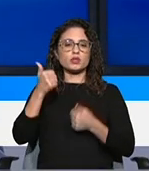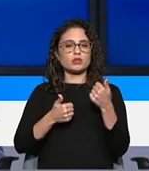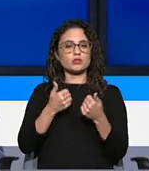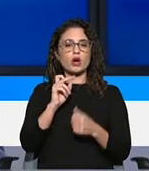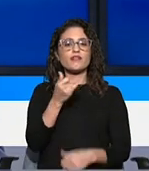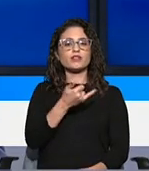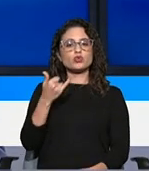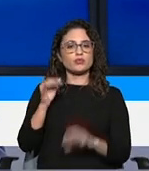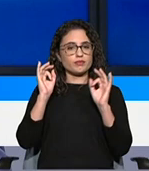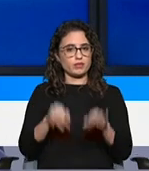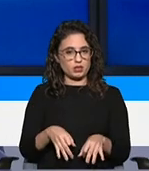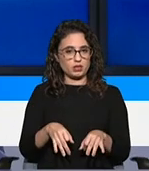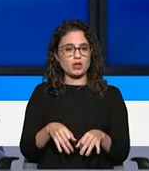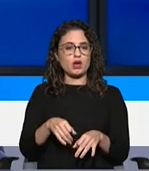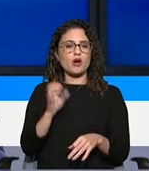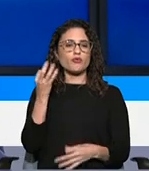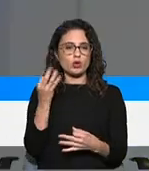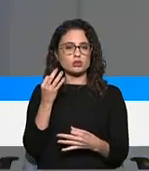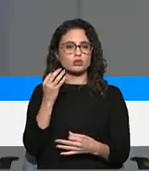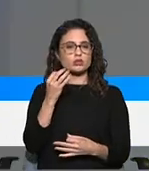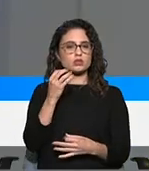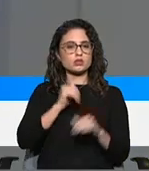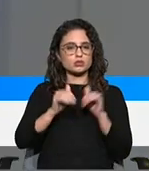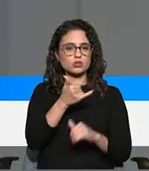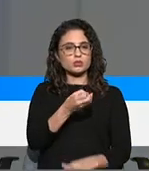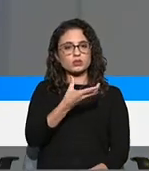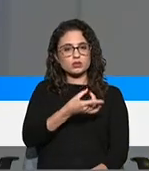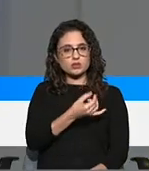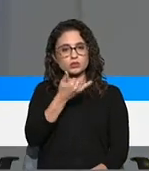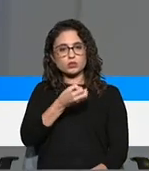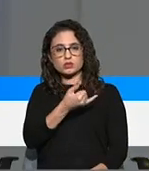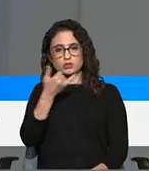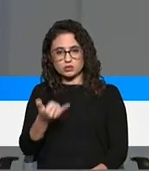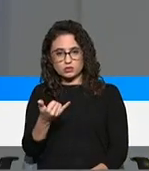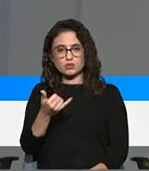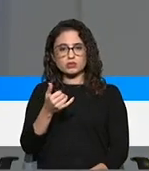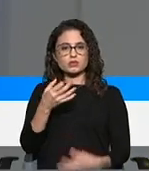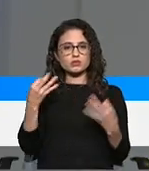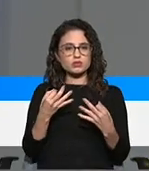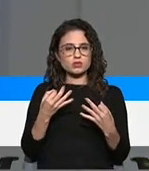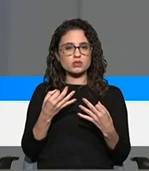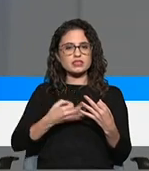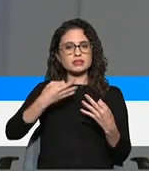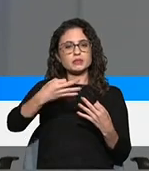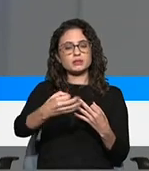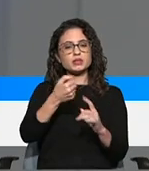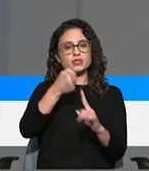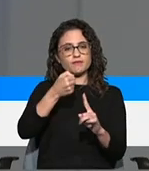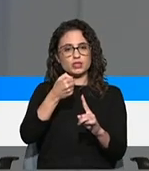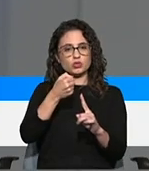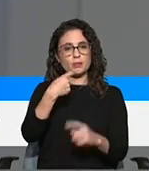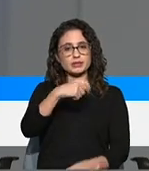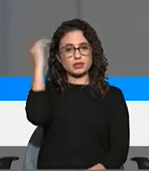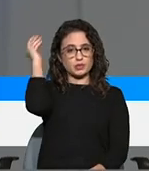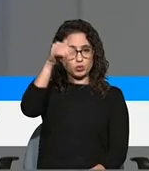desde que venceram as eleições tanto em 2019 como em 2022 de permanente desafio ao presidente da república